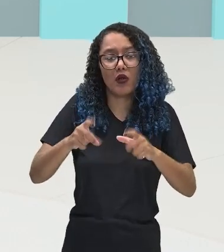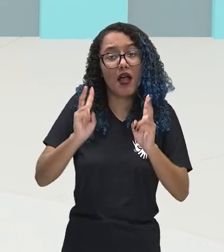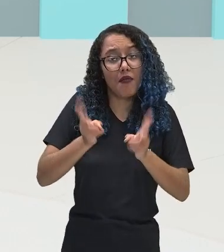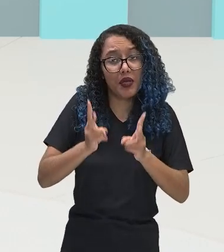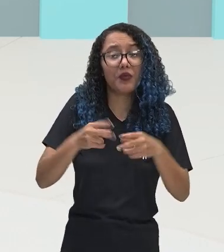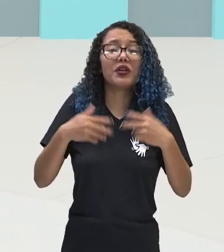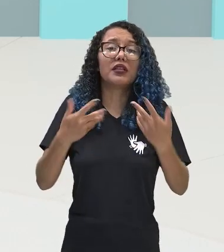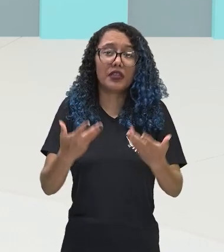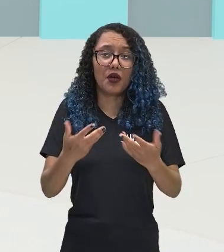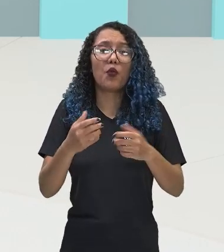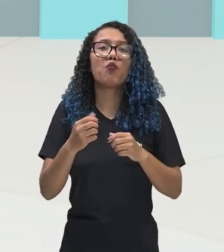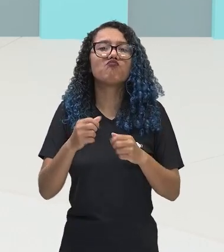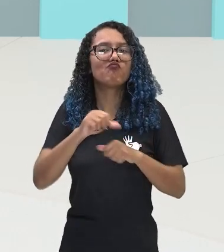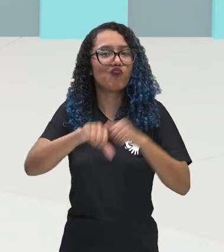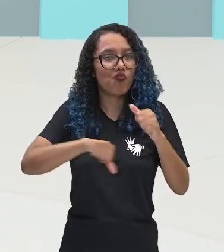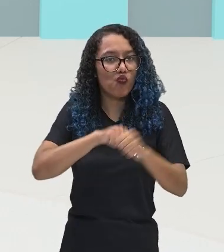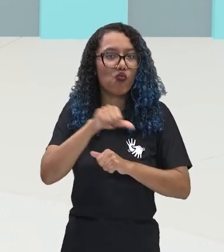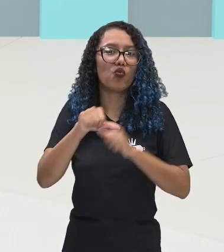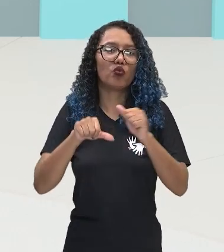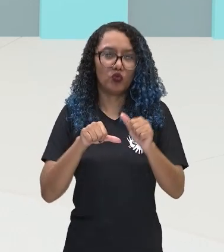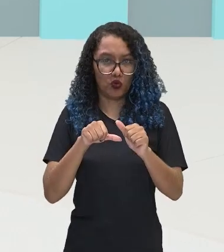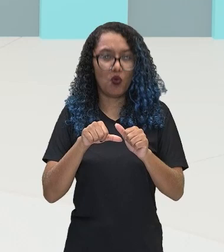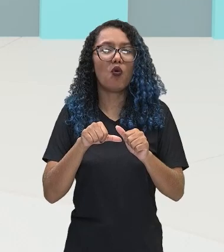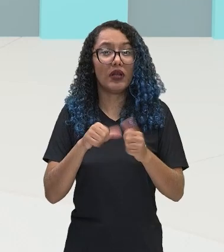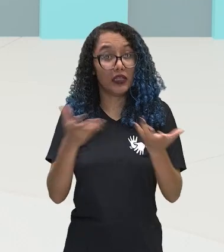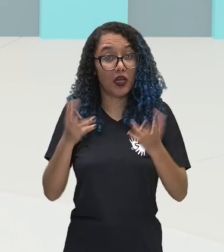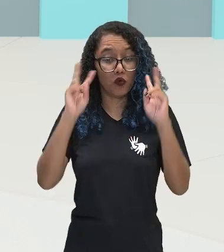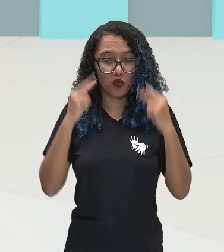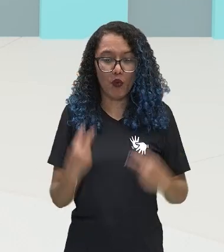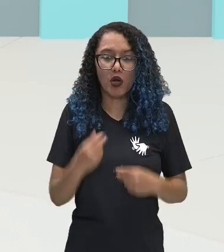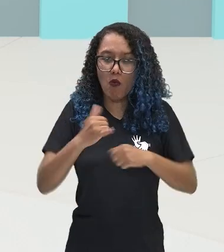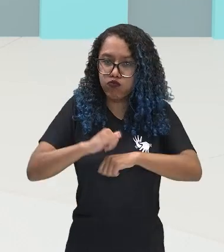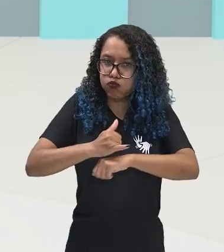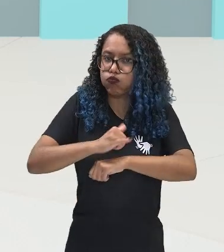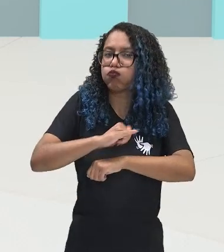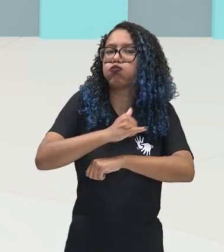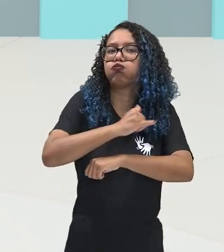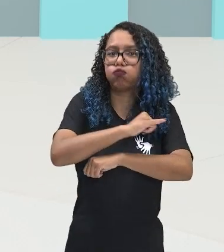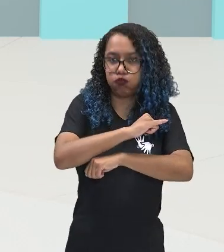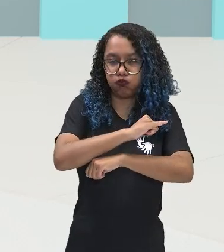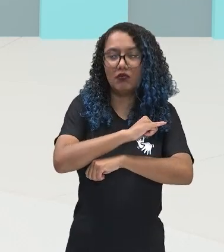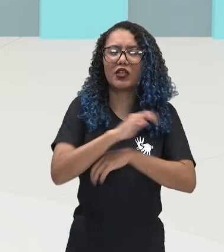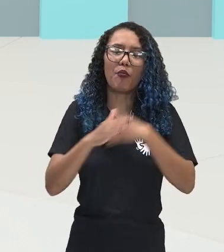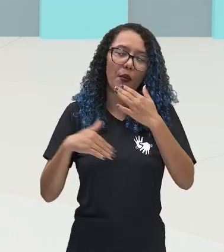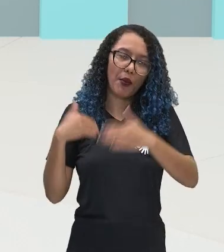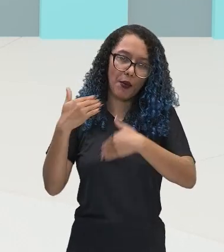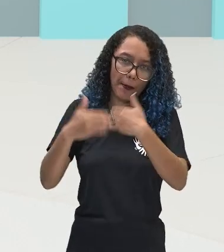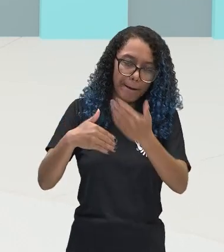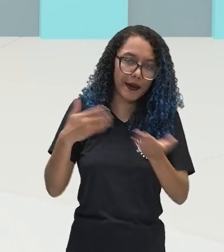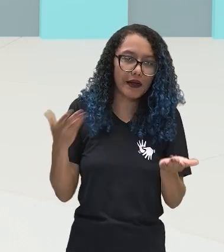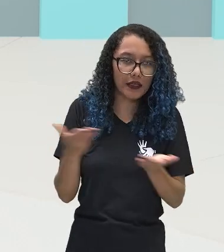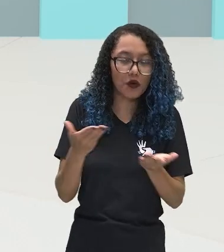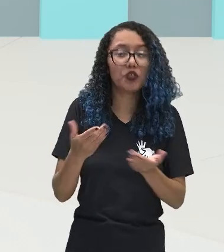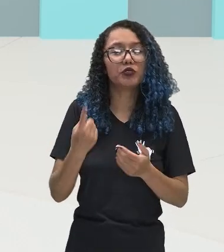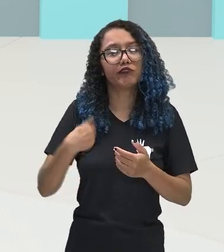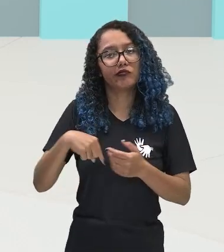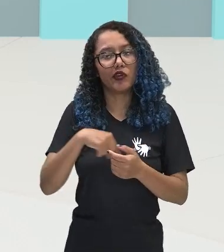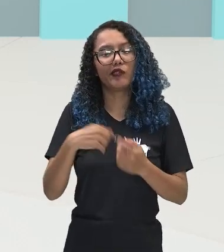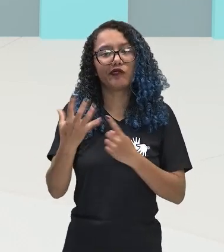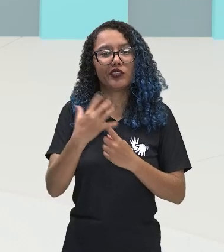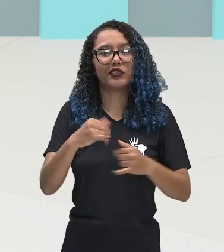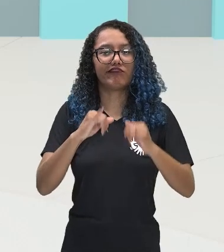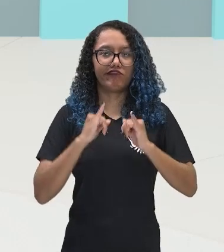mais fortes mais gordinhos né até que nos dias de hoje nós somos muito afetados pelo